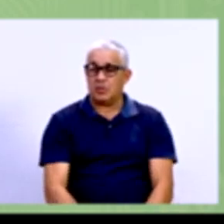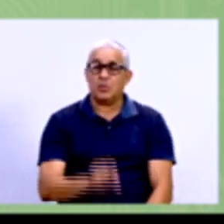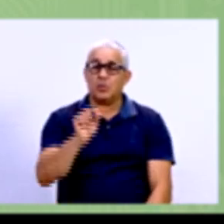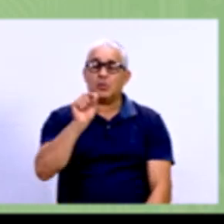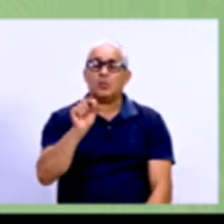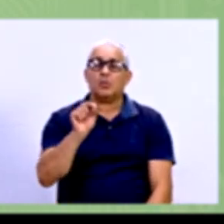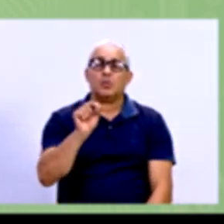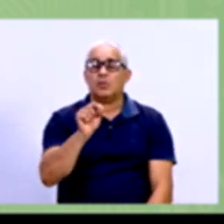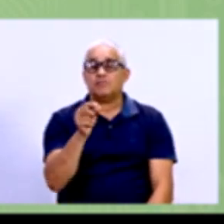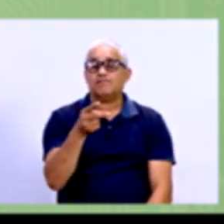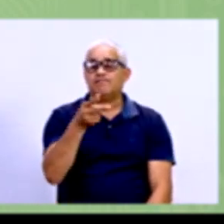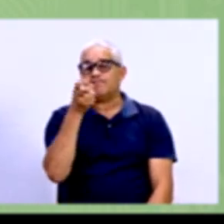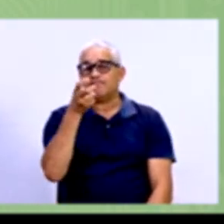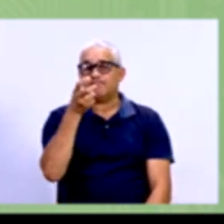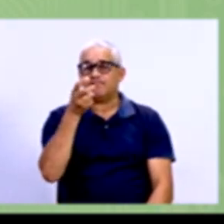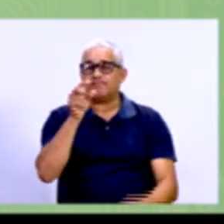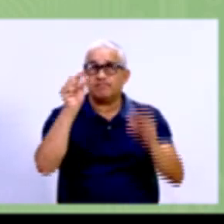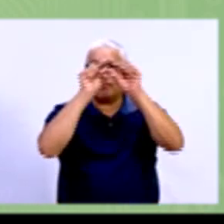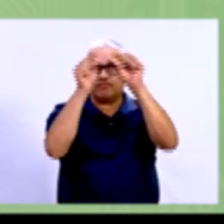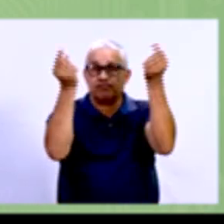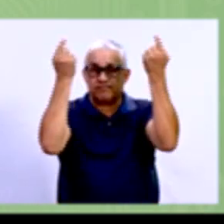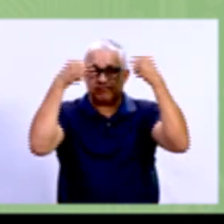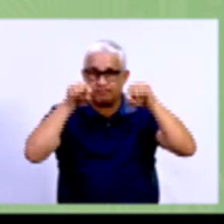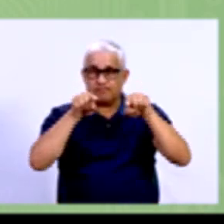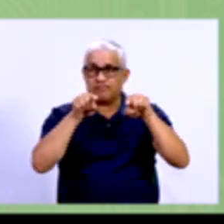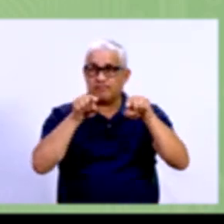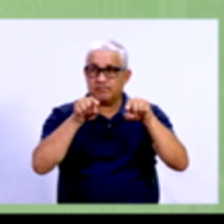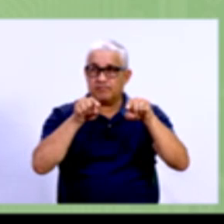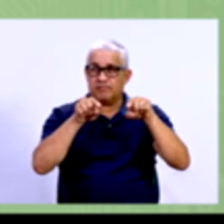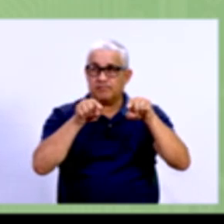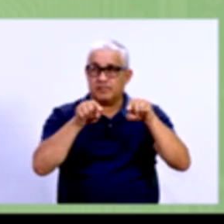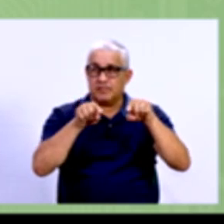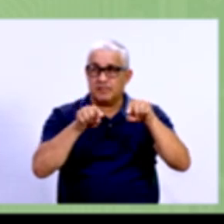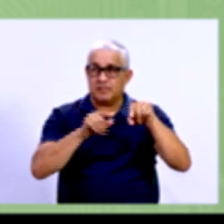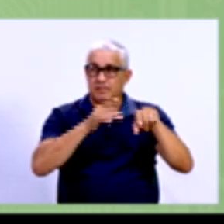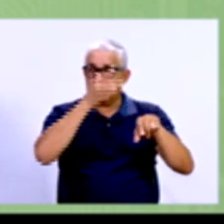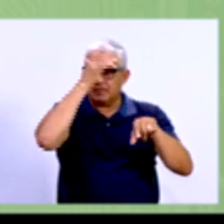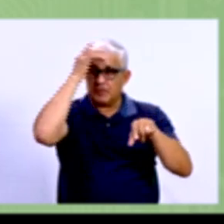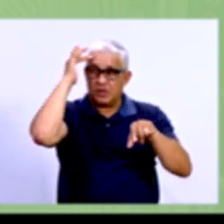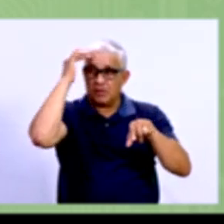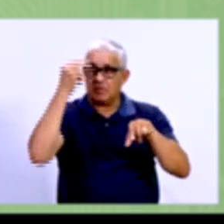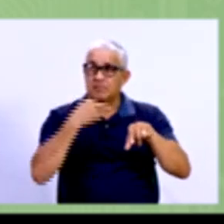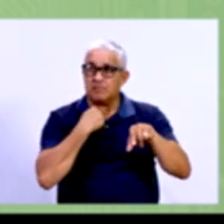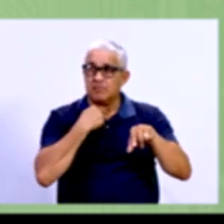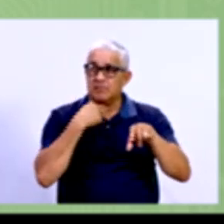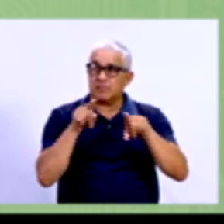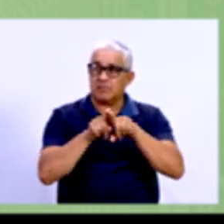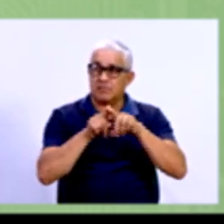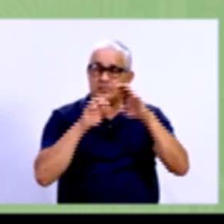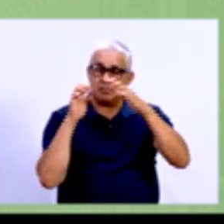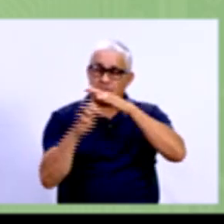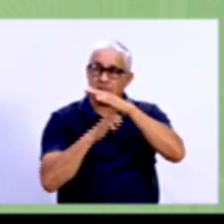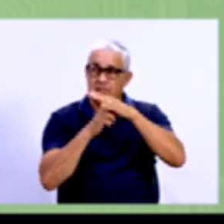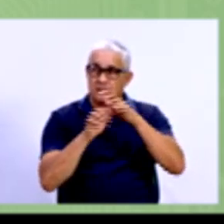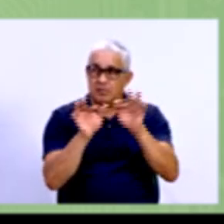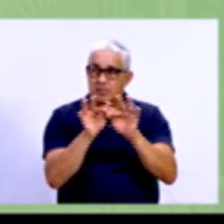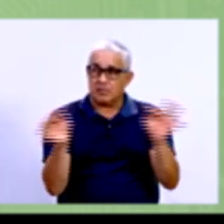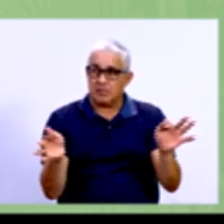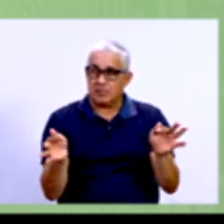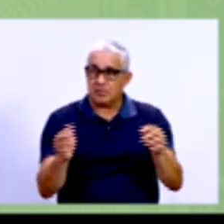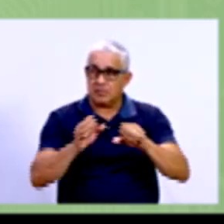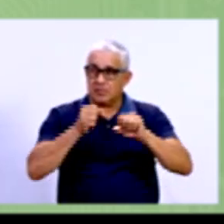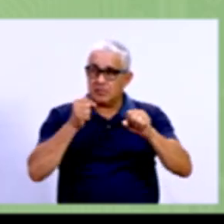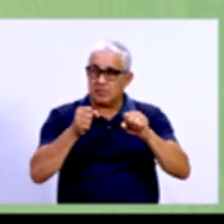vai observar abaixo dessa tabela. Por exemplo, faixas de pessoal ocupado, número de micro e pequenas empresas e pessoal ocupado